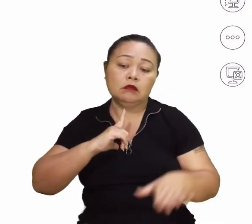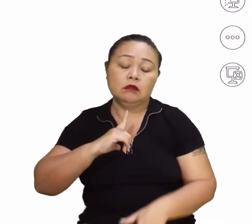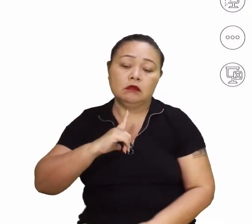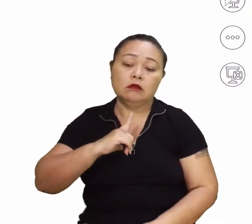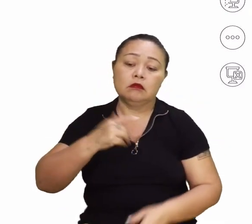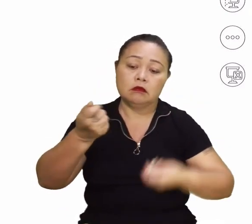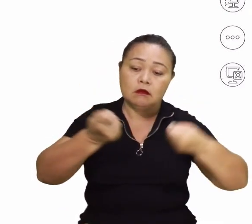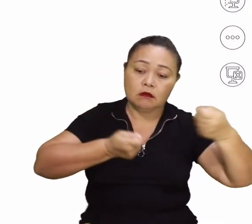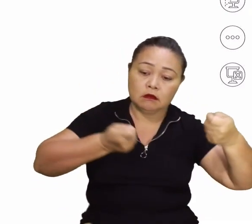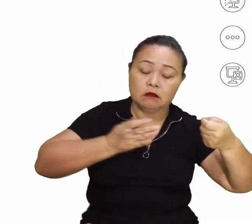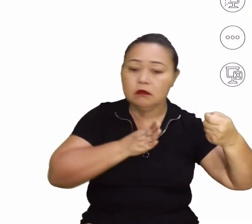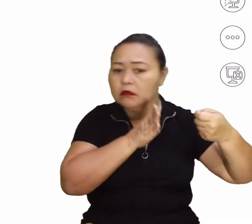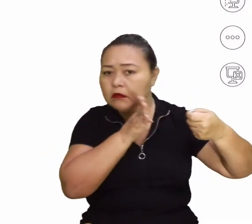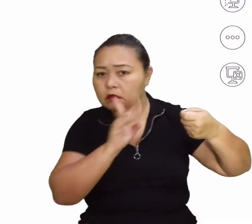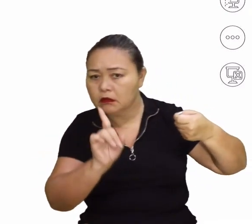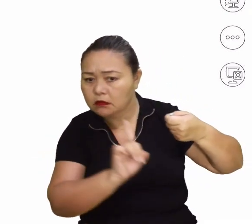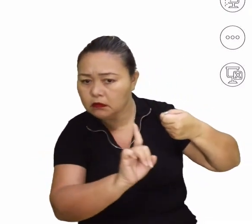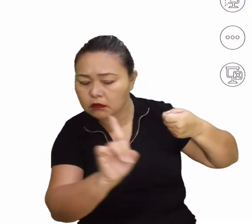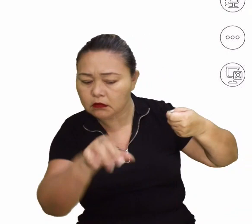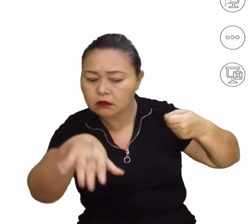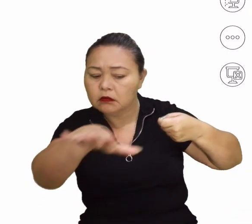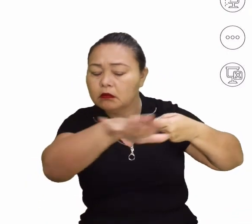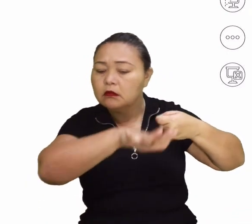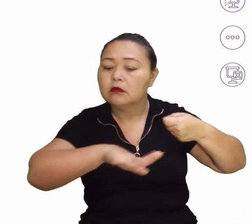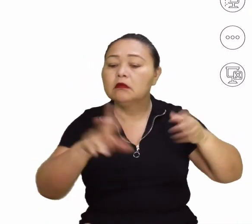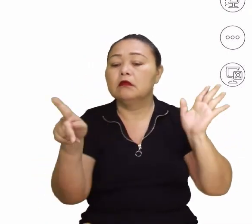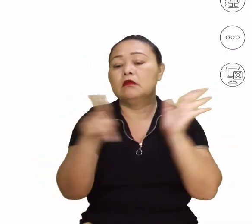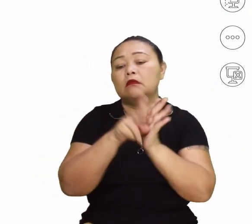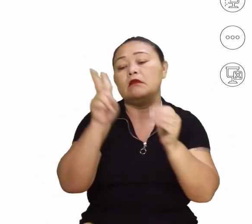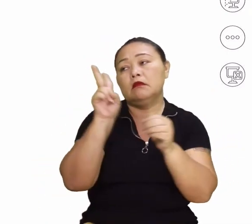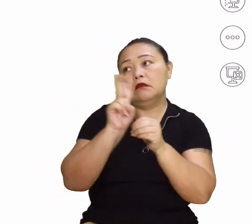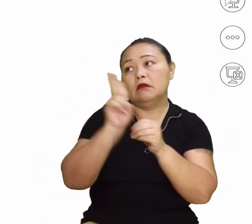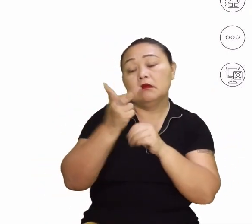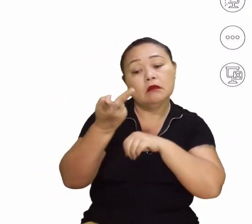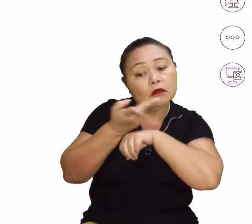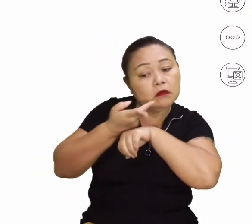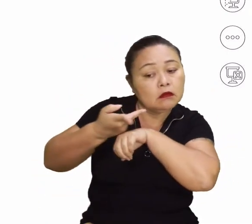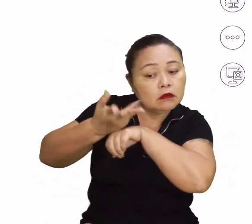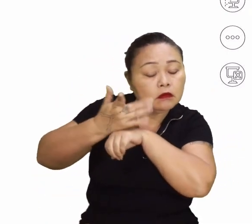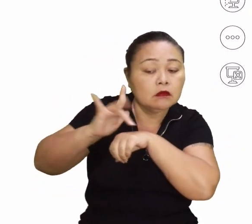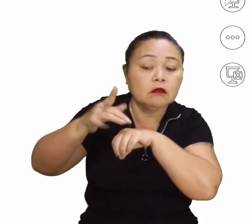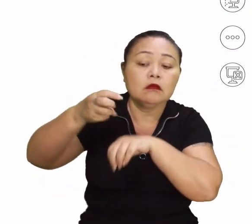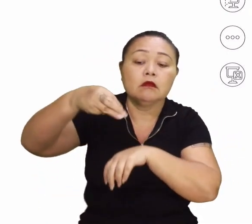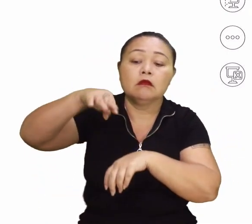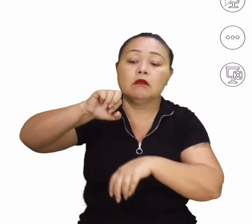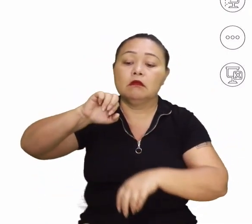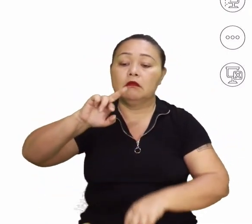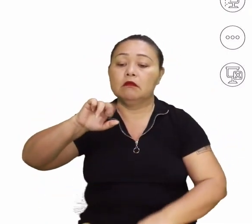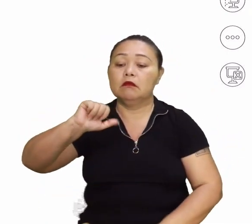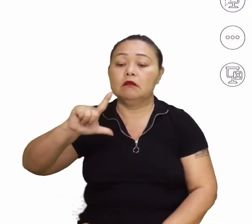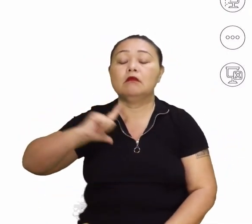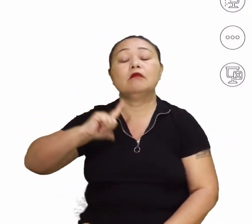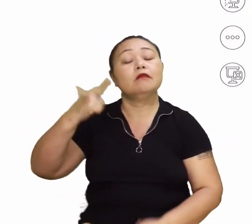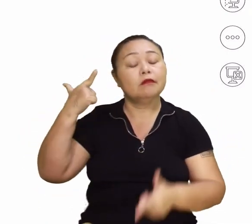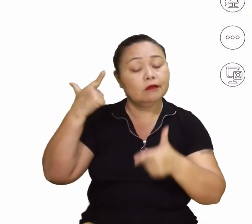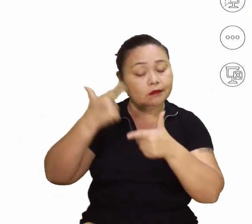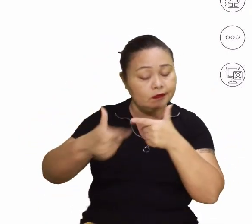de garimpeiros entrando dentro de área indígena em busca desses minérios. Vai causar